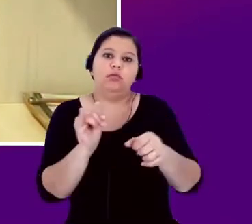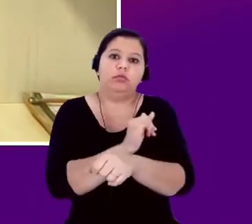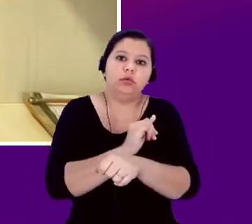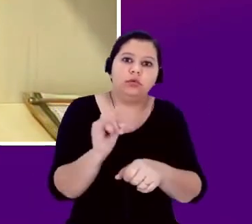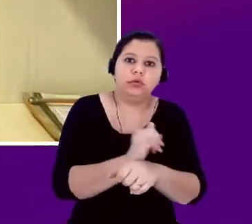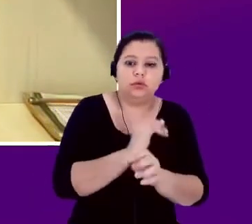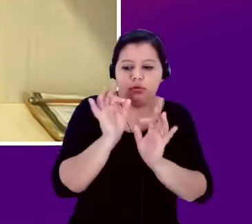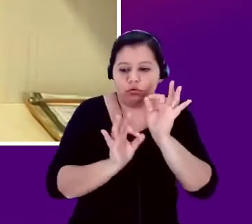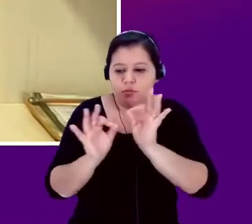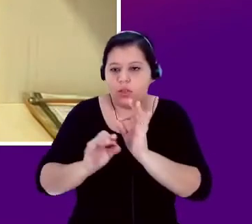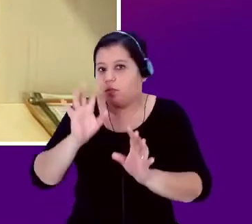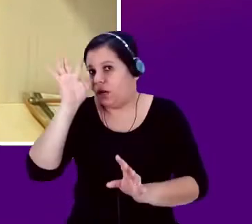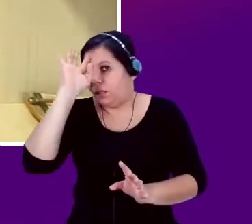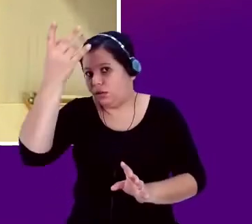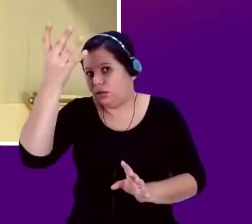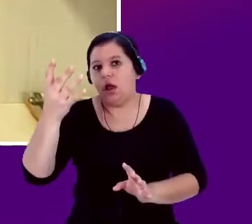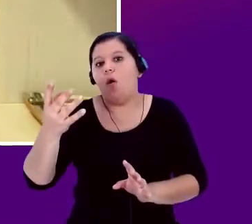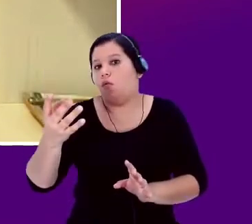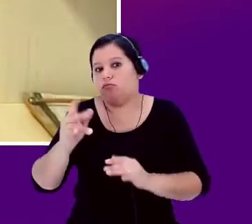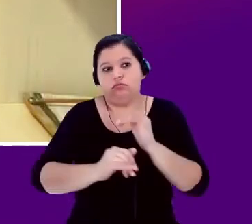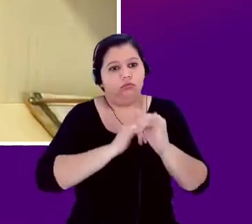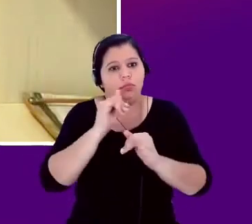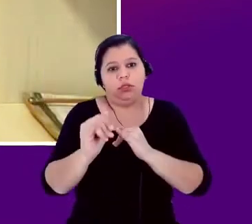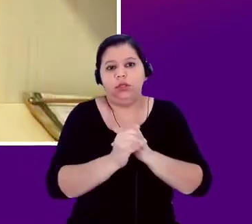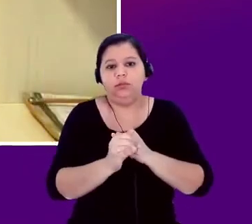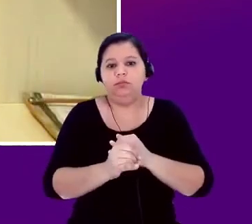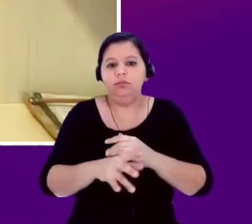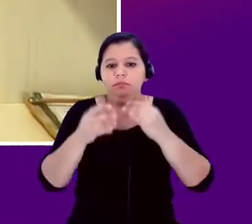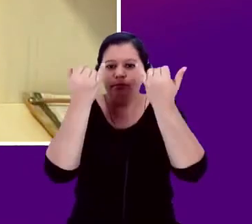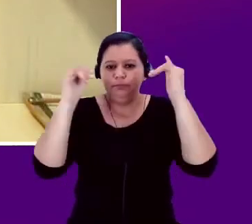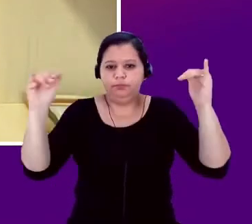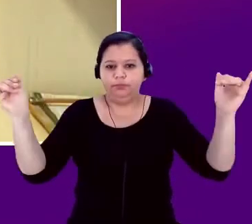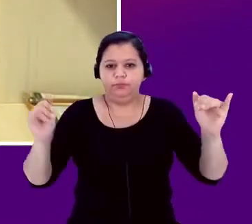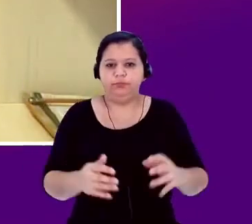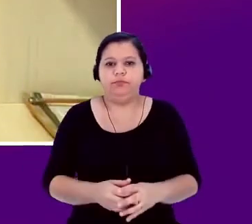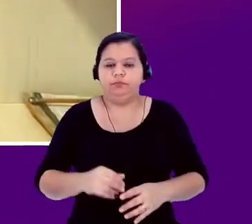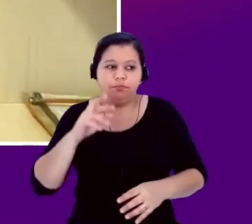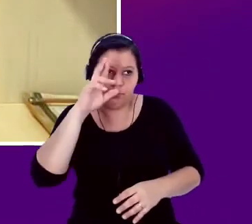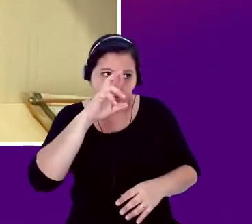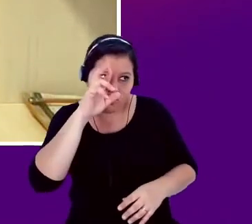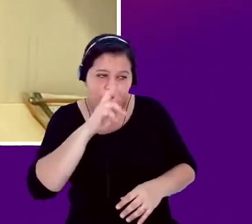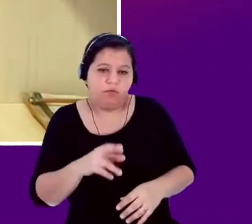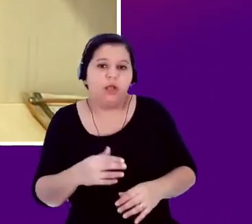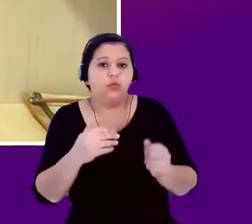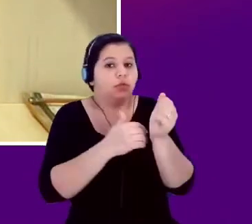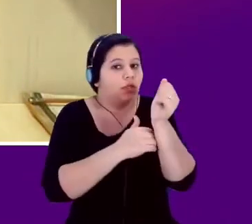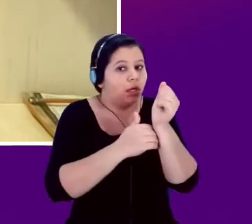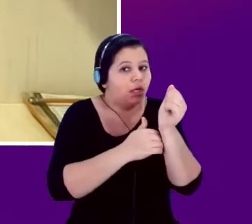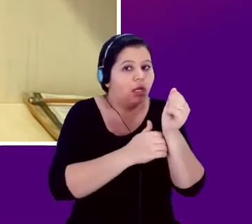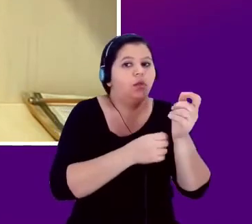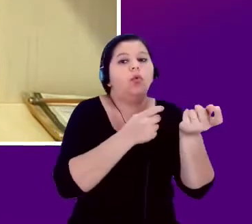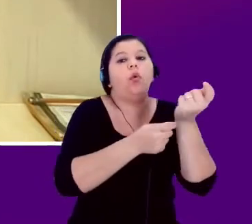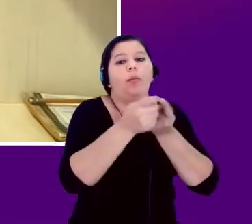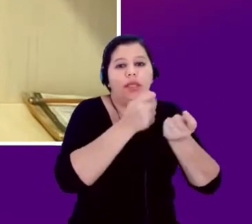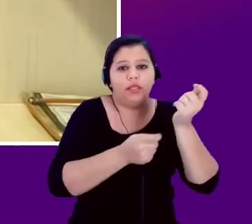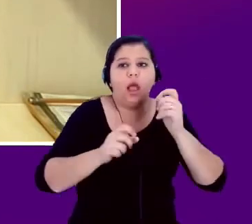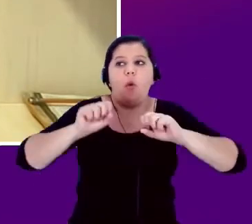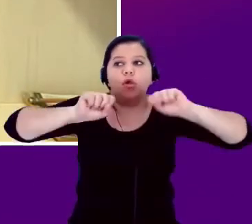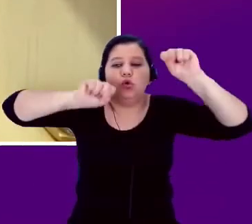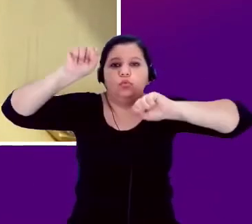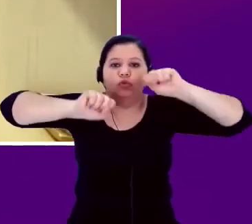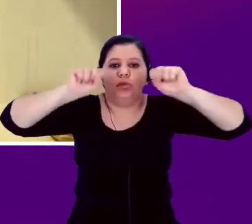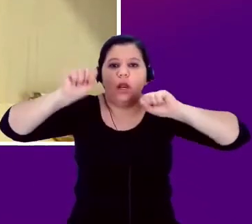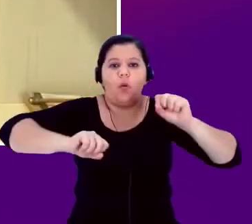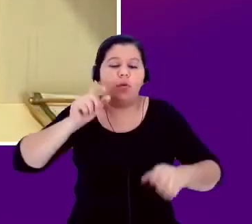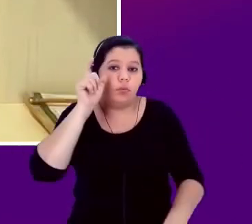para essas decisões automatizadas, observado sempre o segredo comercial e industrial. E muito interessante a menção da doutora